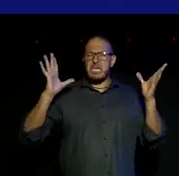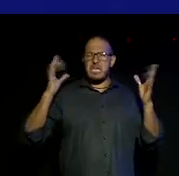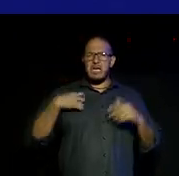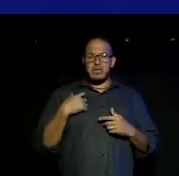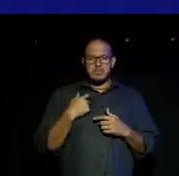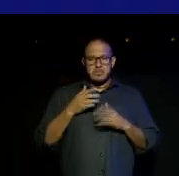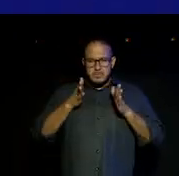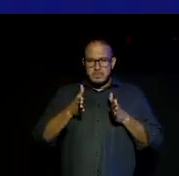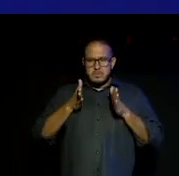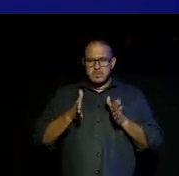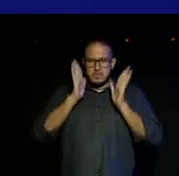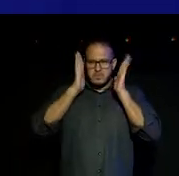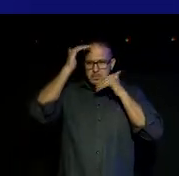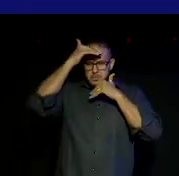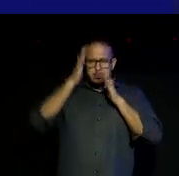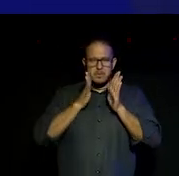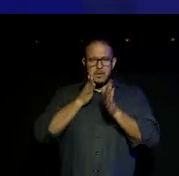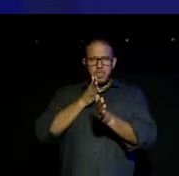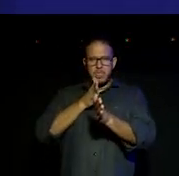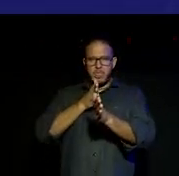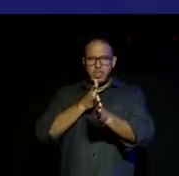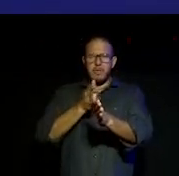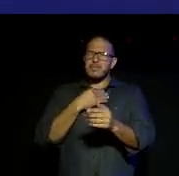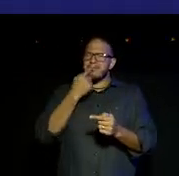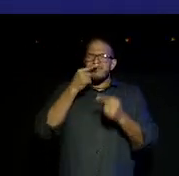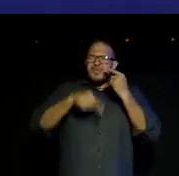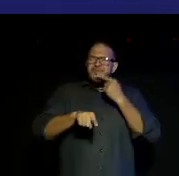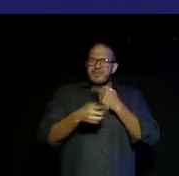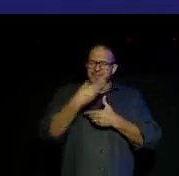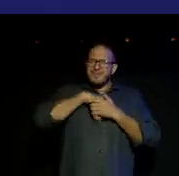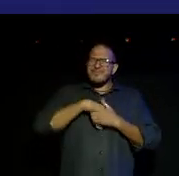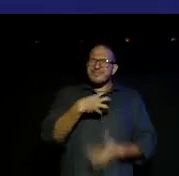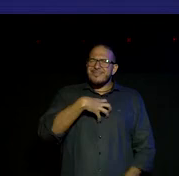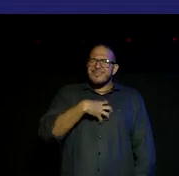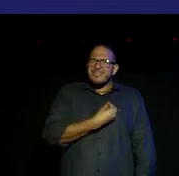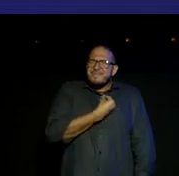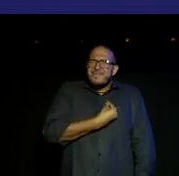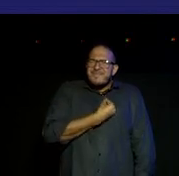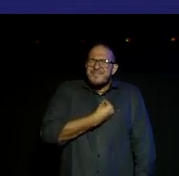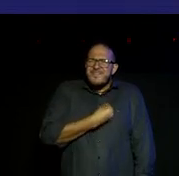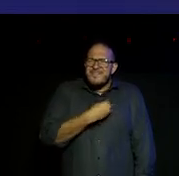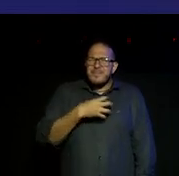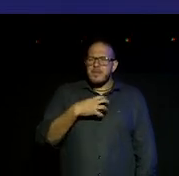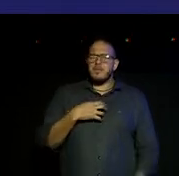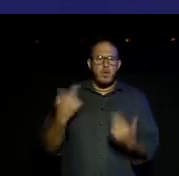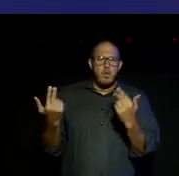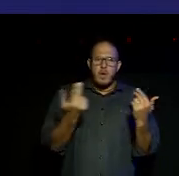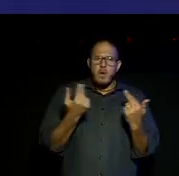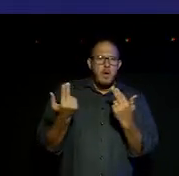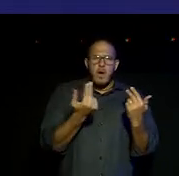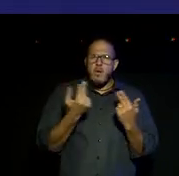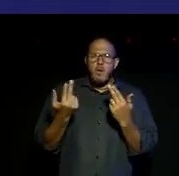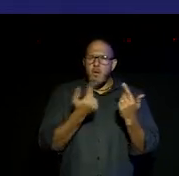uma máscara pesada demais, que não tem nada a ver com o seu verdadeiro rosto, de um sentido de vida absolutamente circular, que